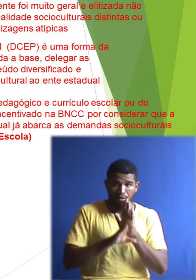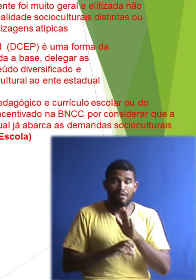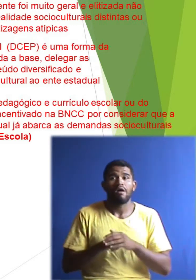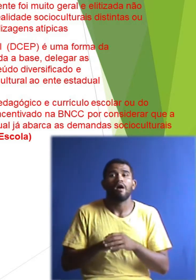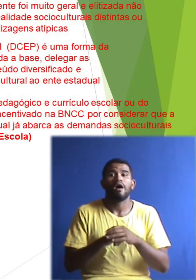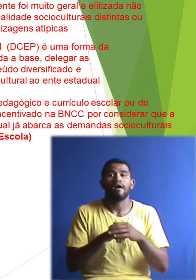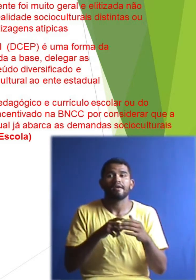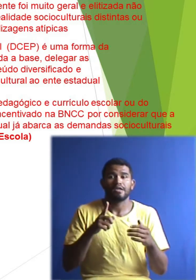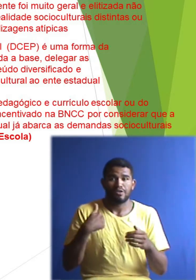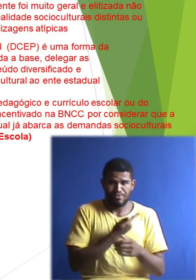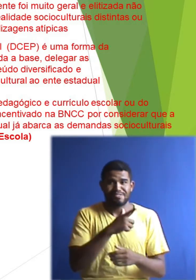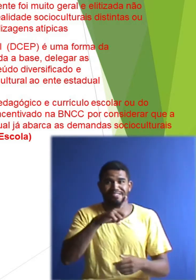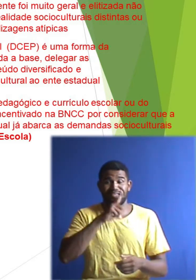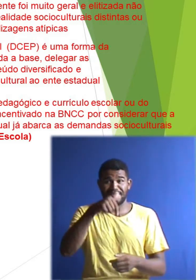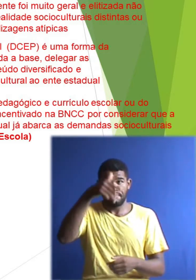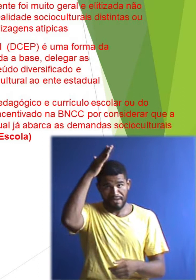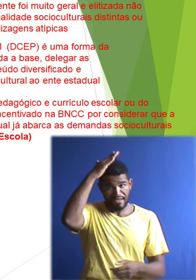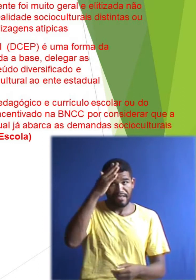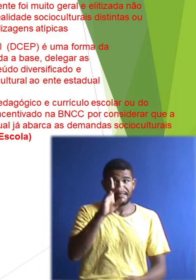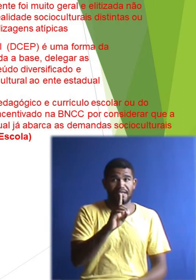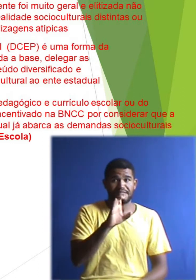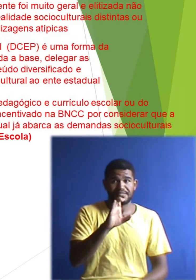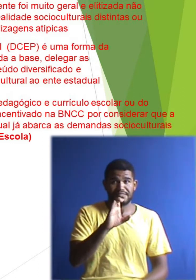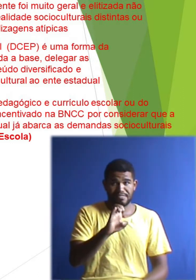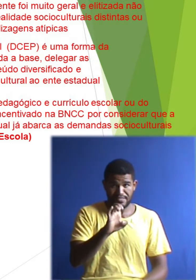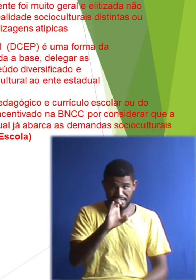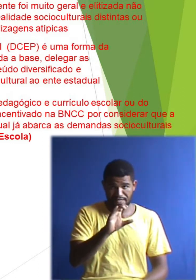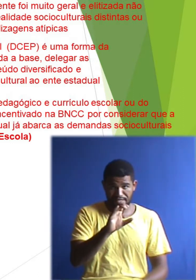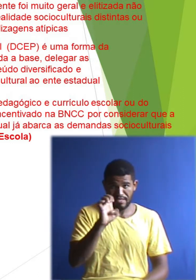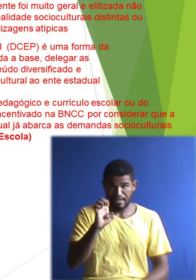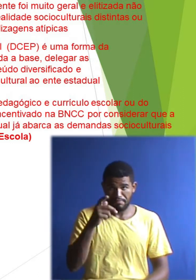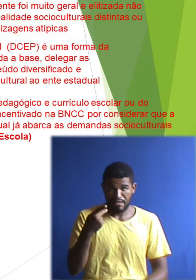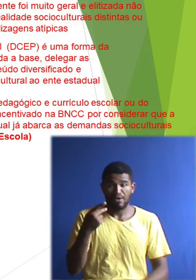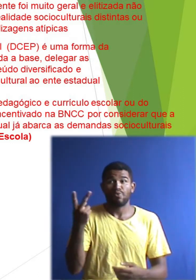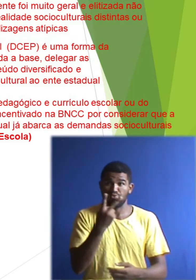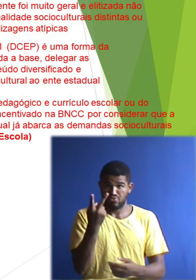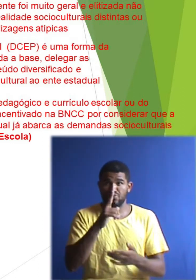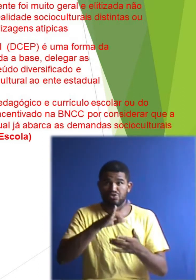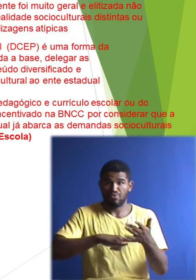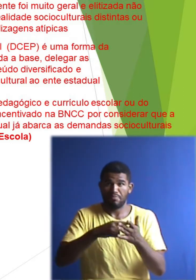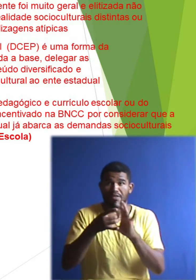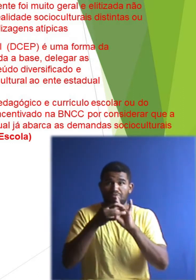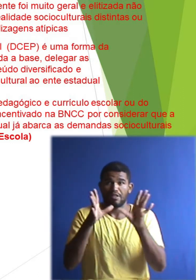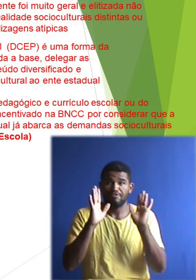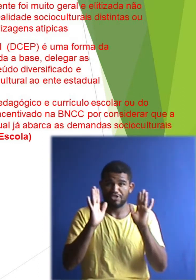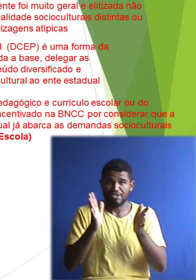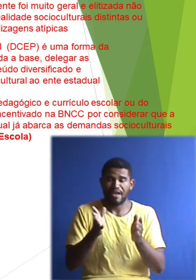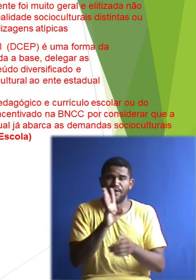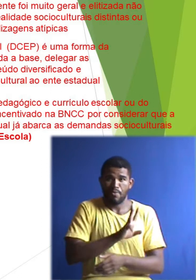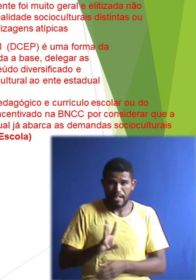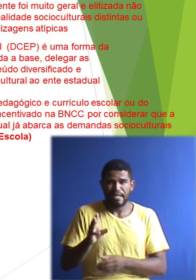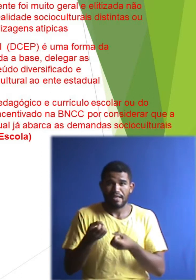aí a gente tem o DCEP. Esses dois documentos eu estou deixando aqui para a gente, tá bom? Pode verificar que está